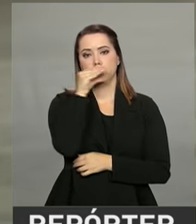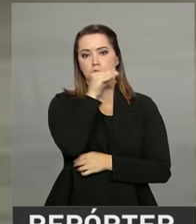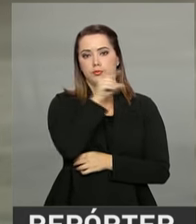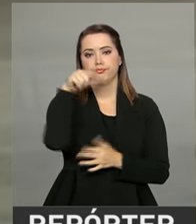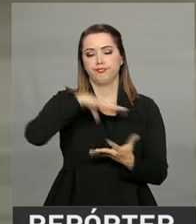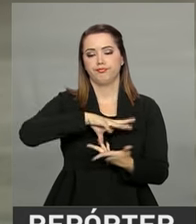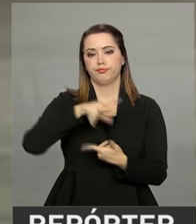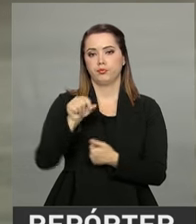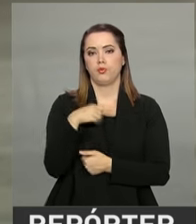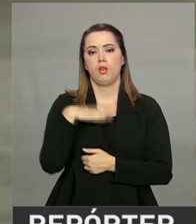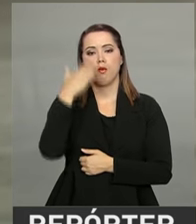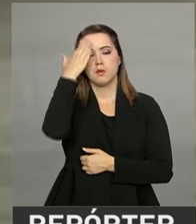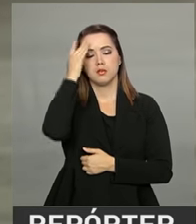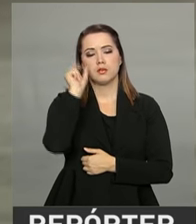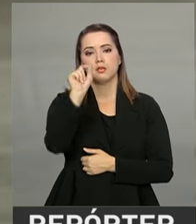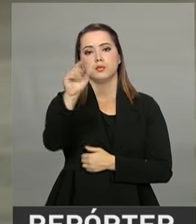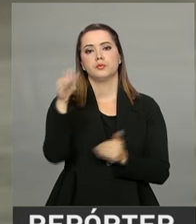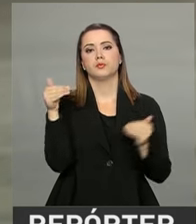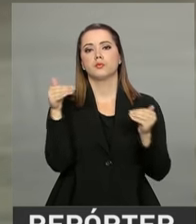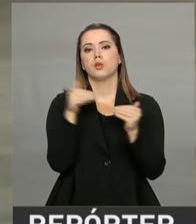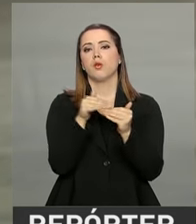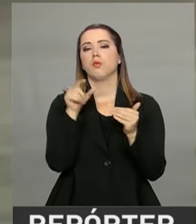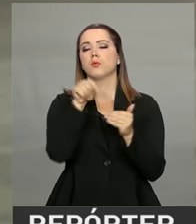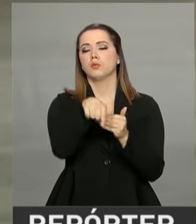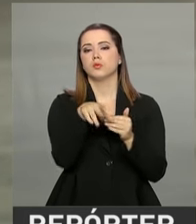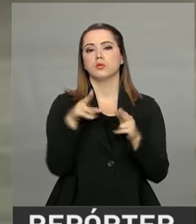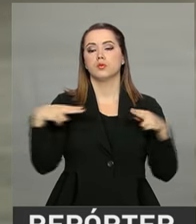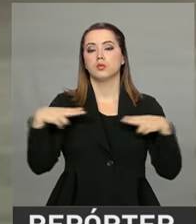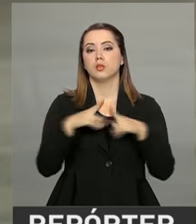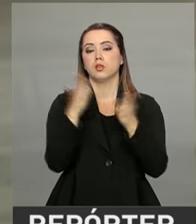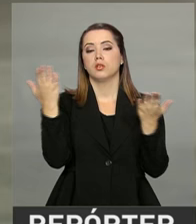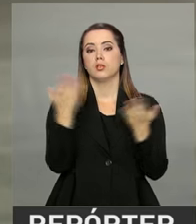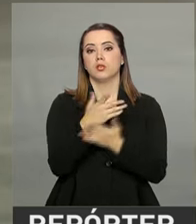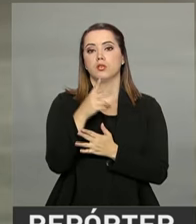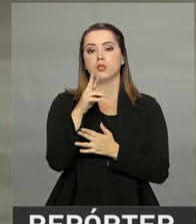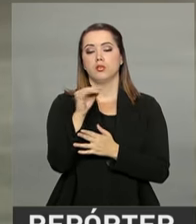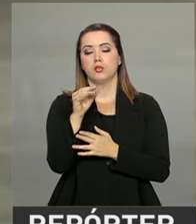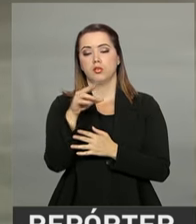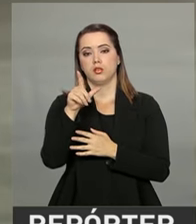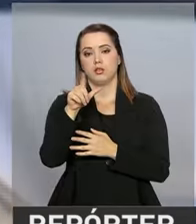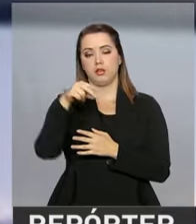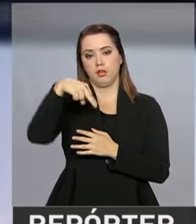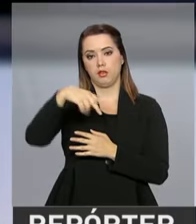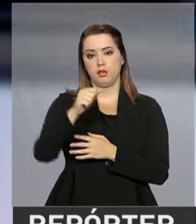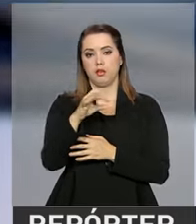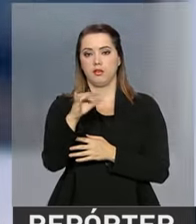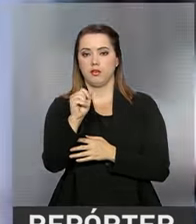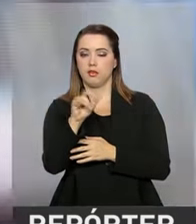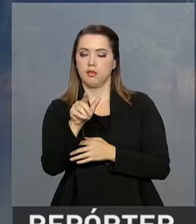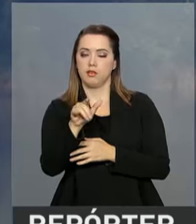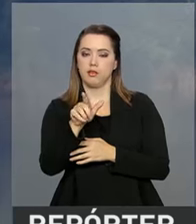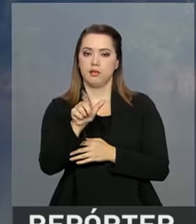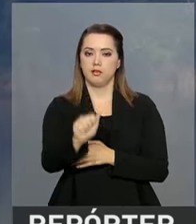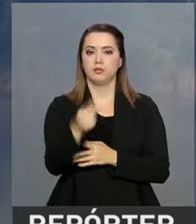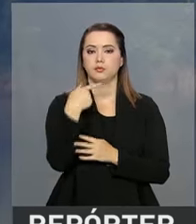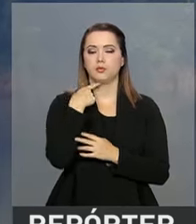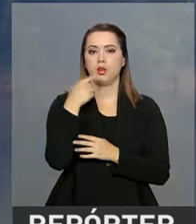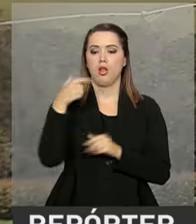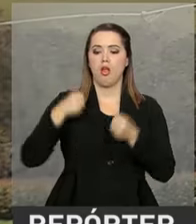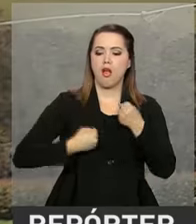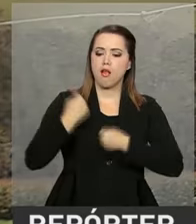então saber um pouco mais sobre o que que é o acordo de Paris na reportagem de Natália Melo. Mais carros na rua,